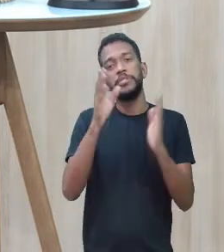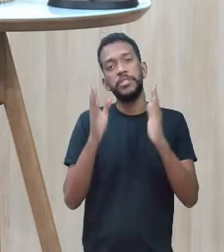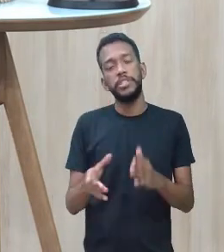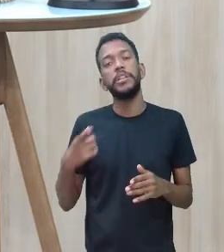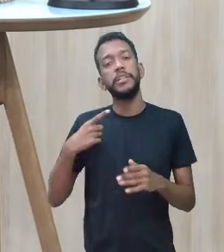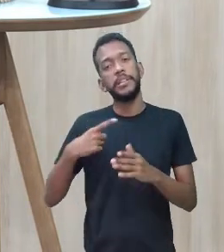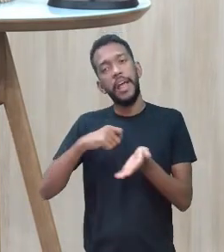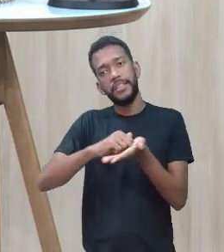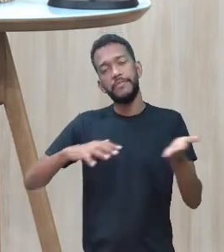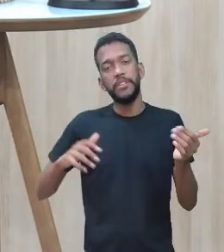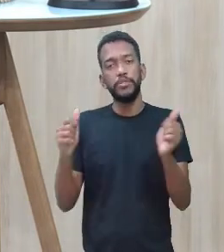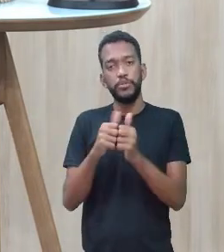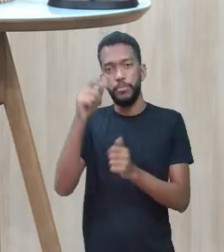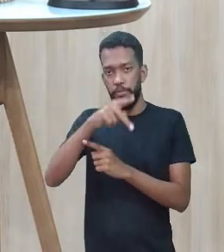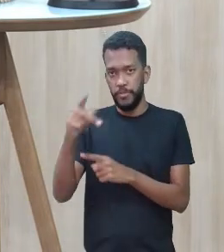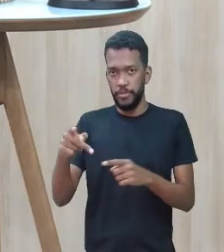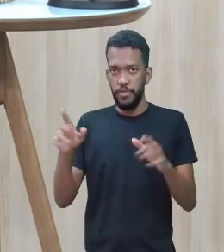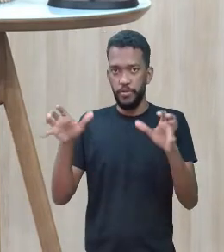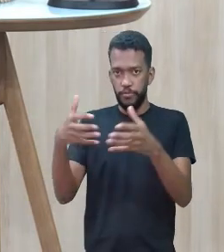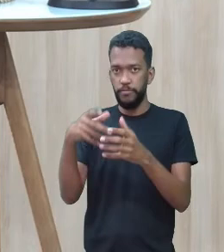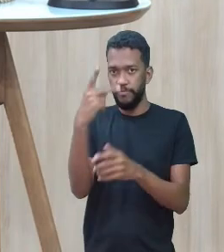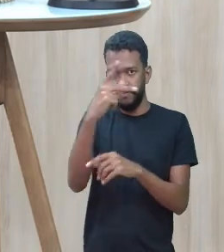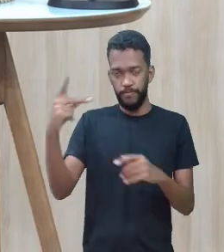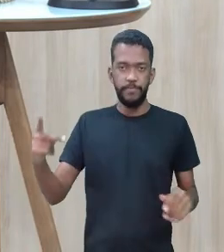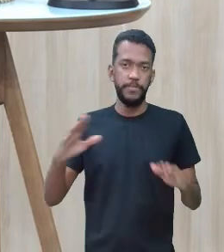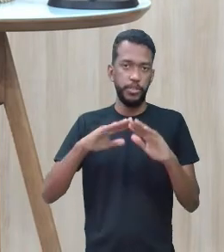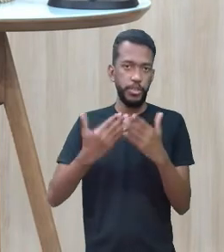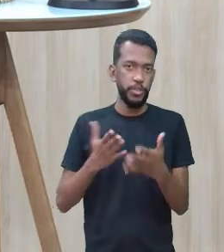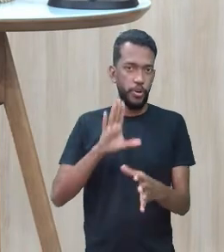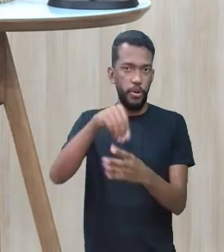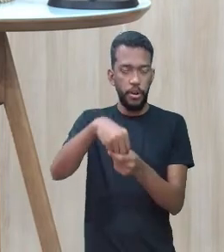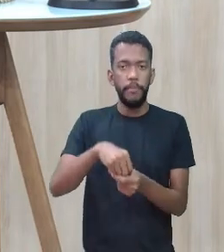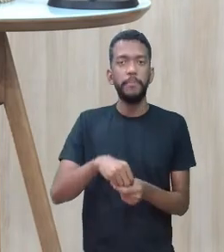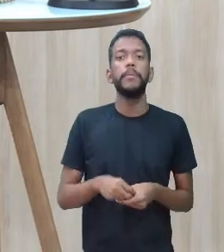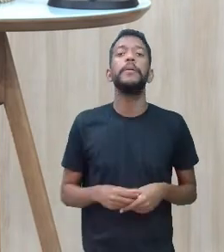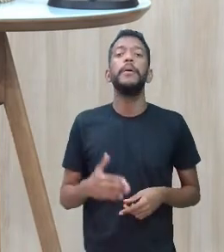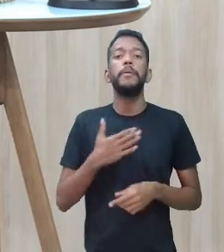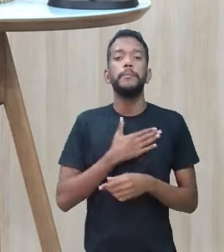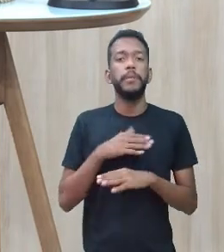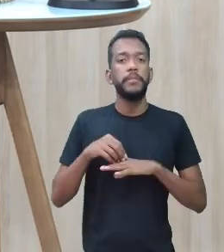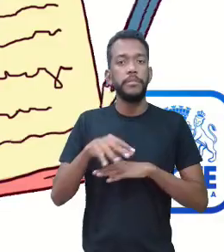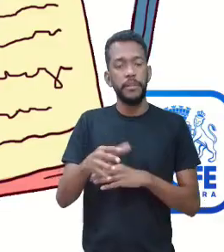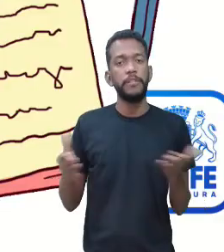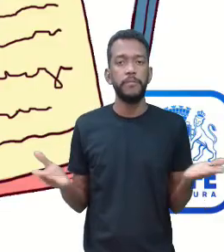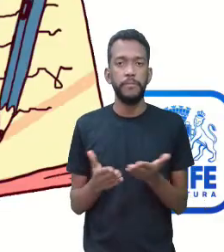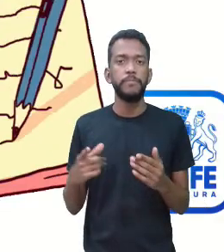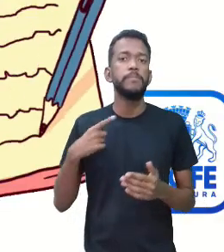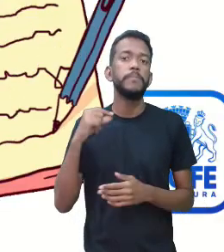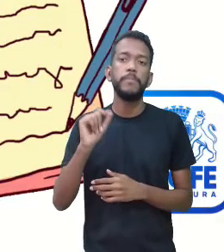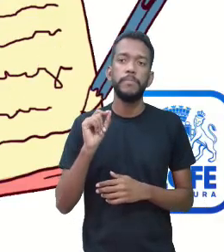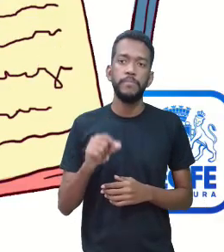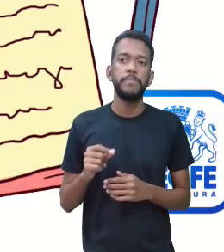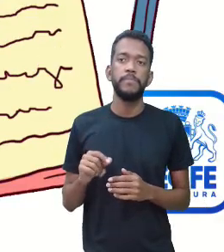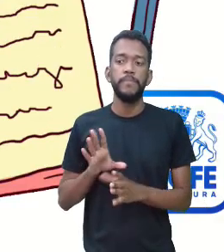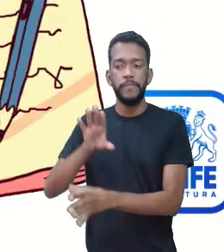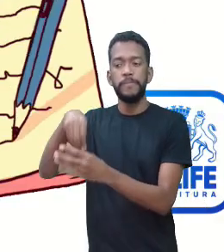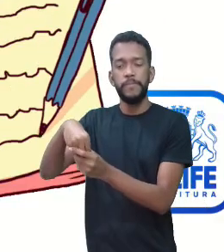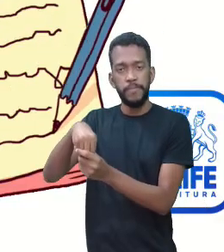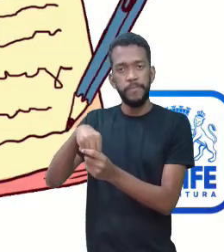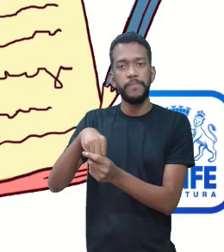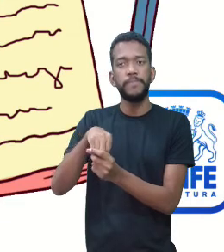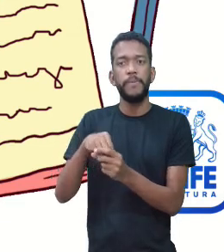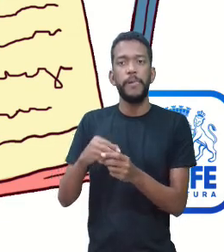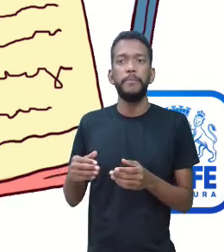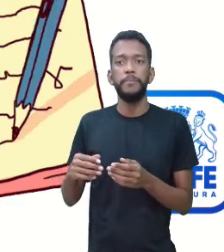essa atividade junto ao professor de vocês aí da escola. Então, a minha dica hoje é vocês irem lá. Vai lá na trilha 18,